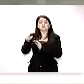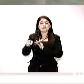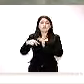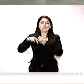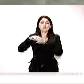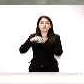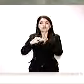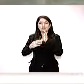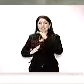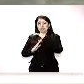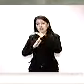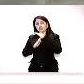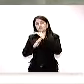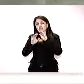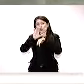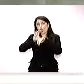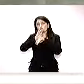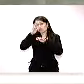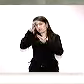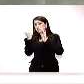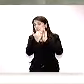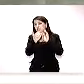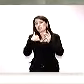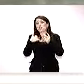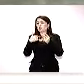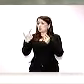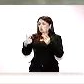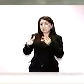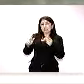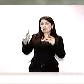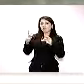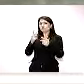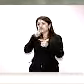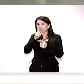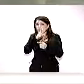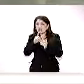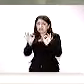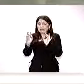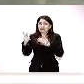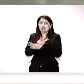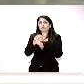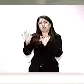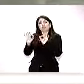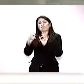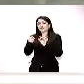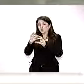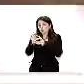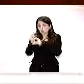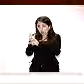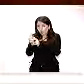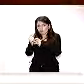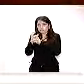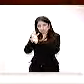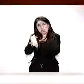quadro pessoal não há irregularidades de natureza grave julgo regular as contas em exame